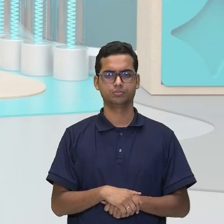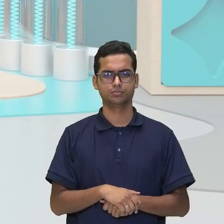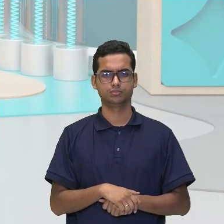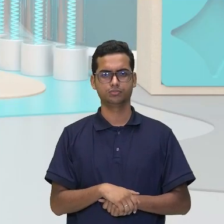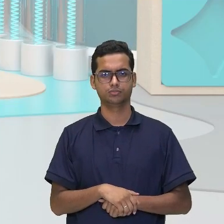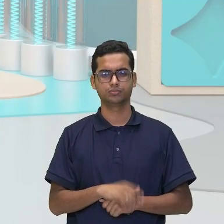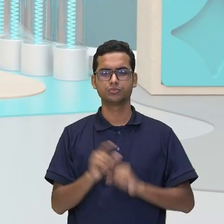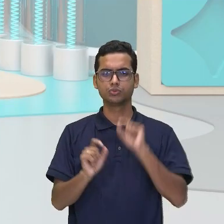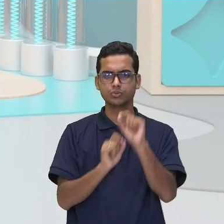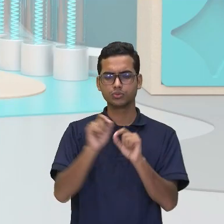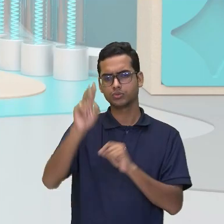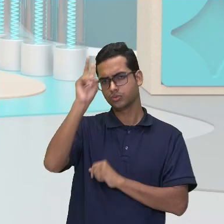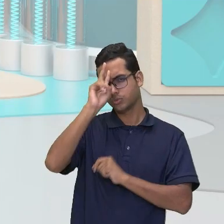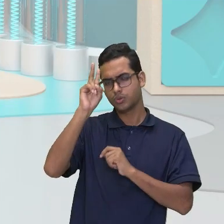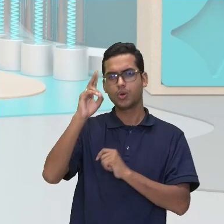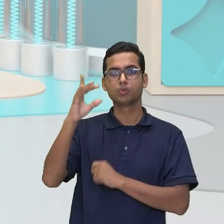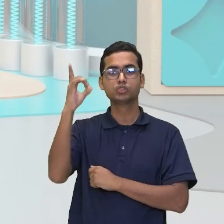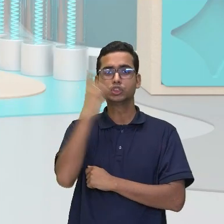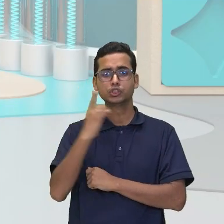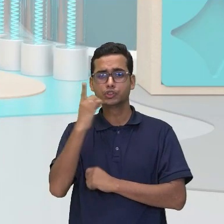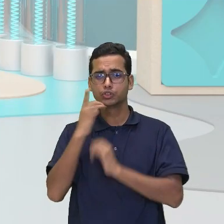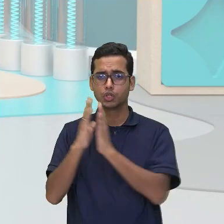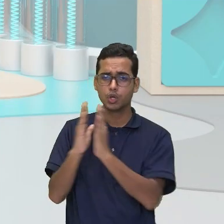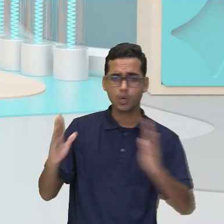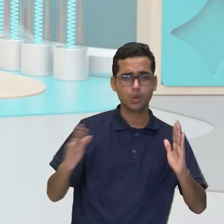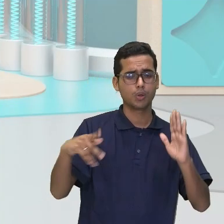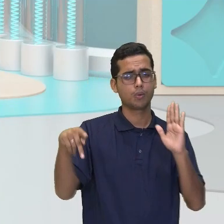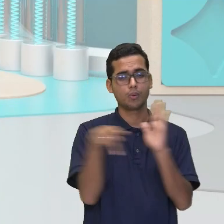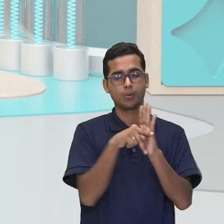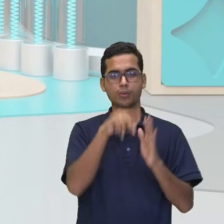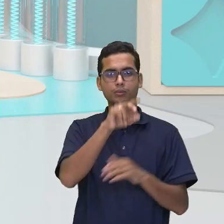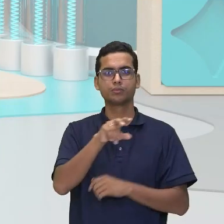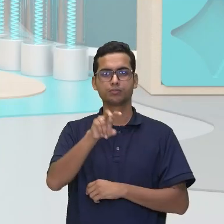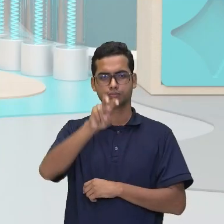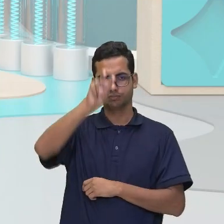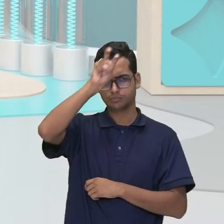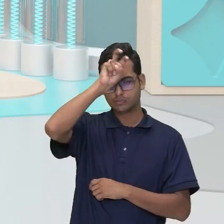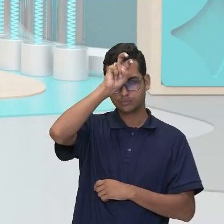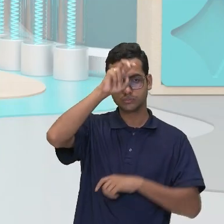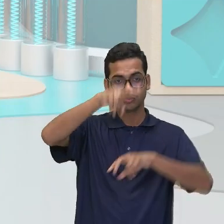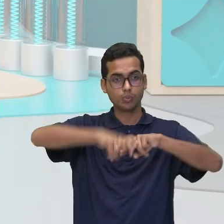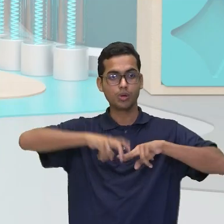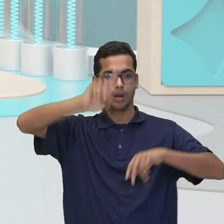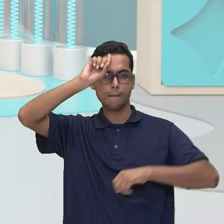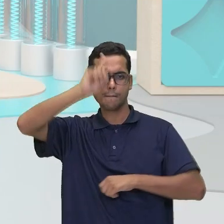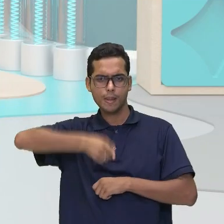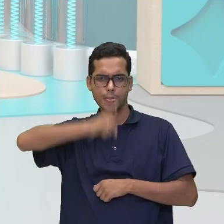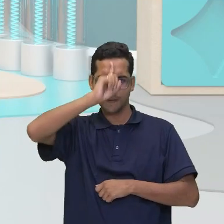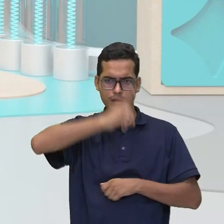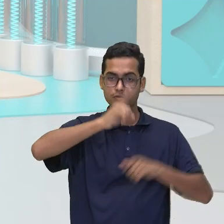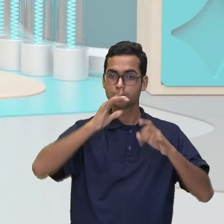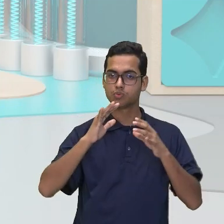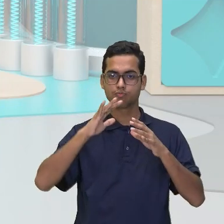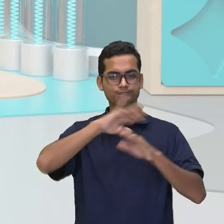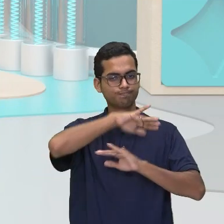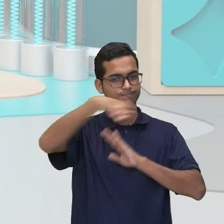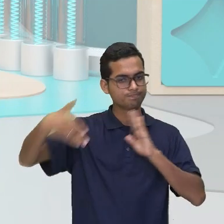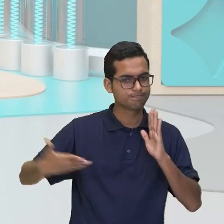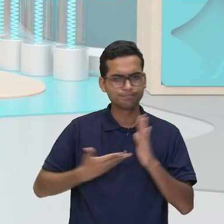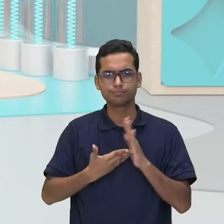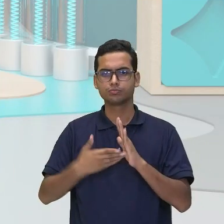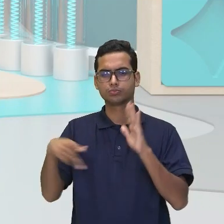Retratar o cotidiano do faraó, porque ele que determinava. E as pinturas egípcias, né, assim como a